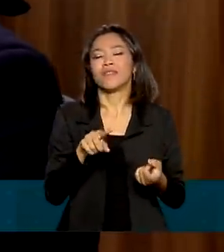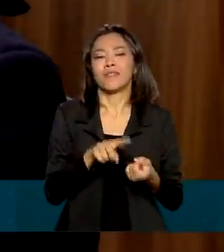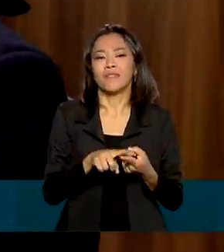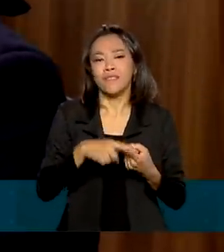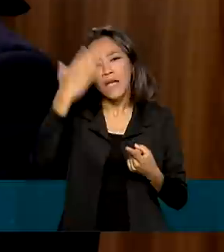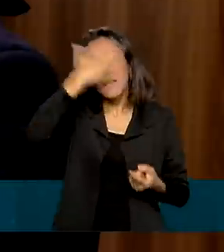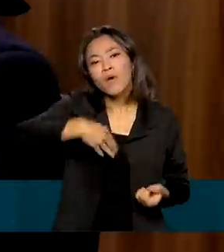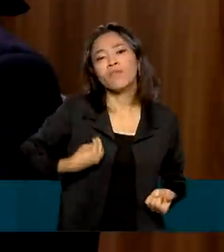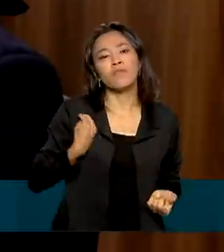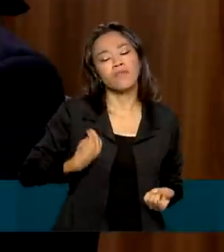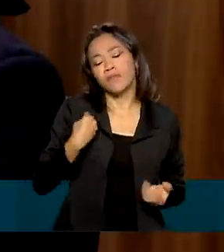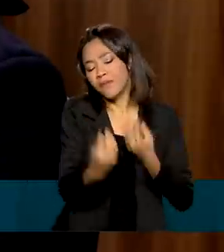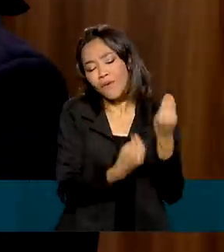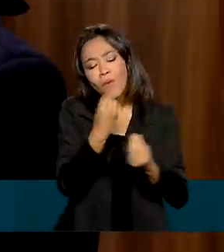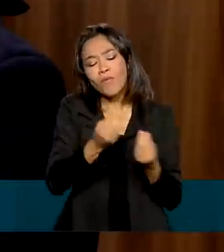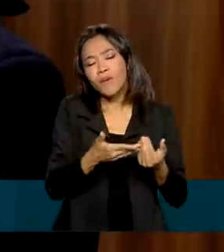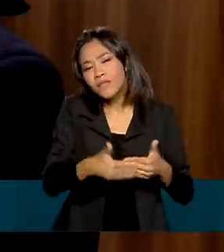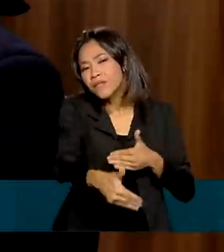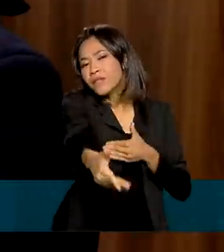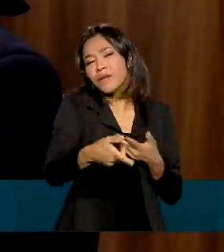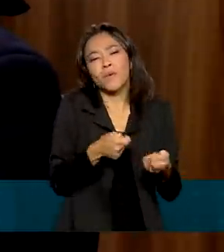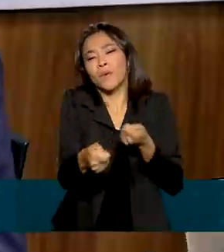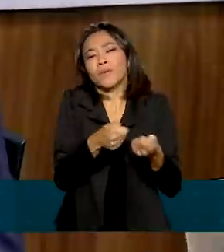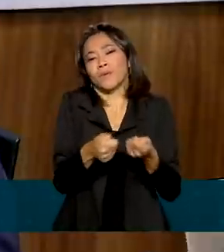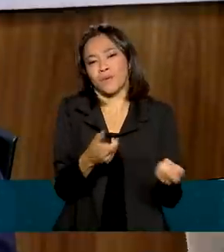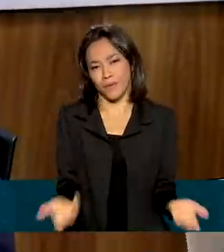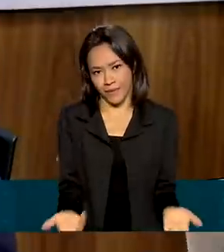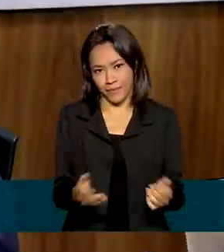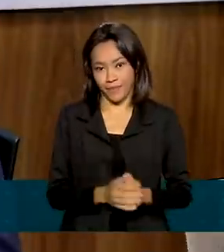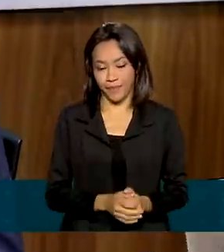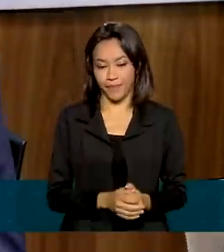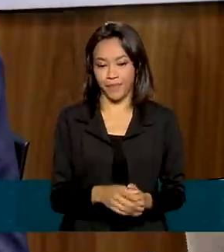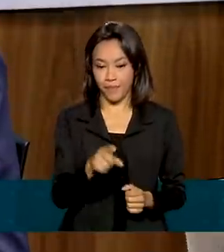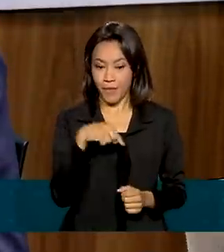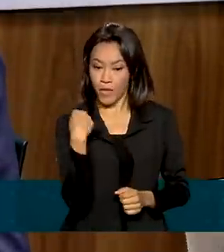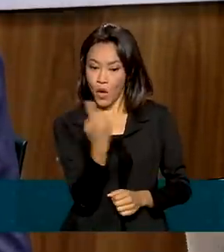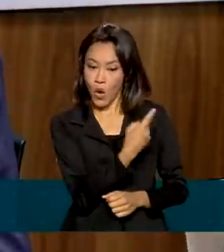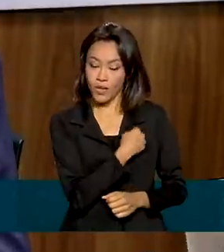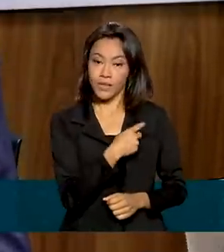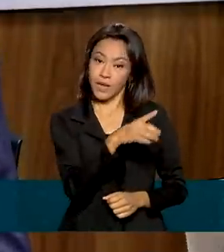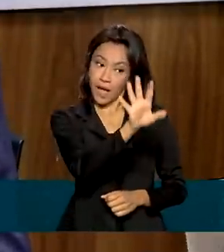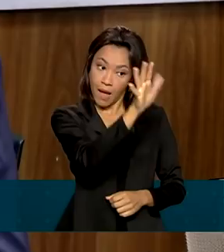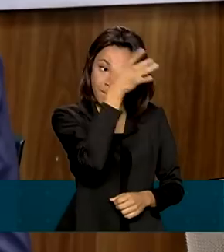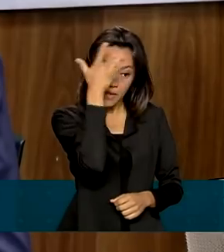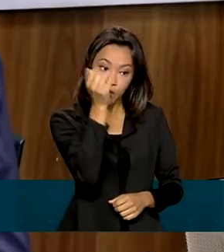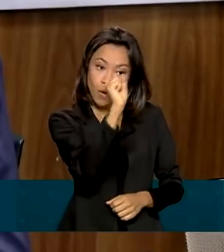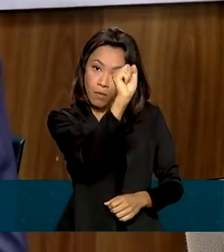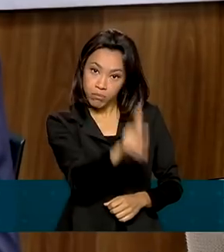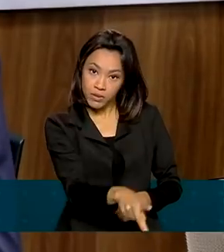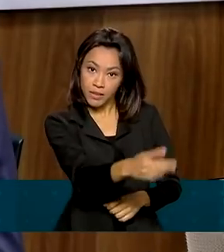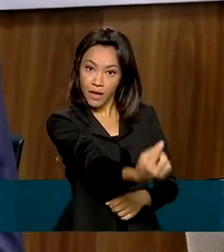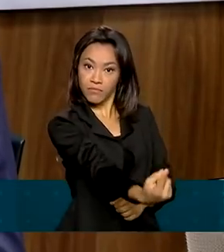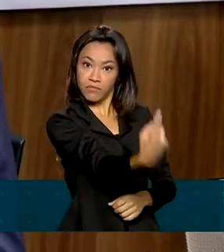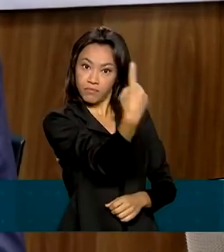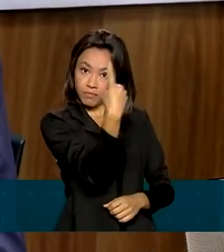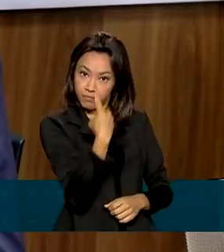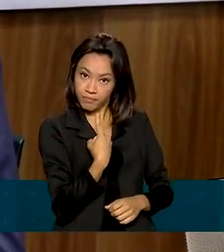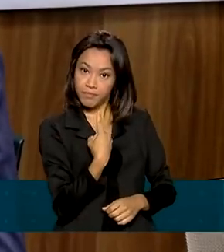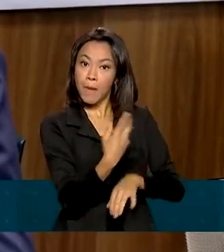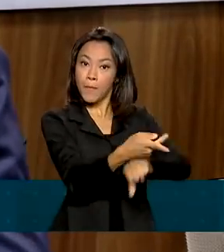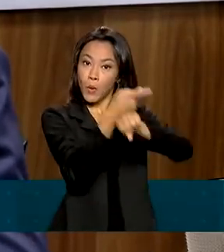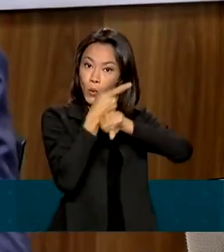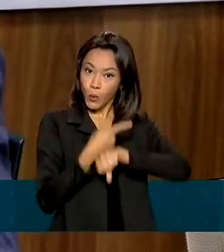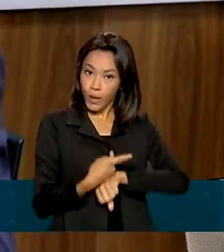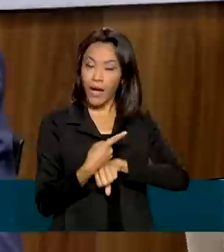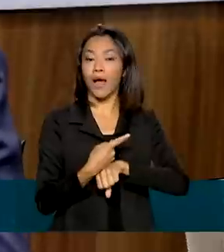como é que vai ser feito esse controle a partir de e é nós invertemos em vez do aposentado e pensionista procurar o posto